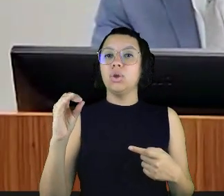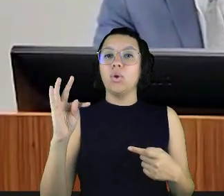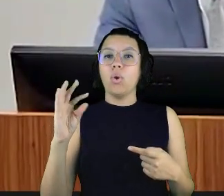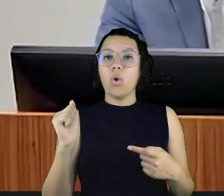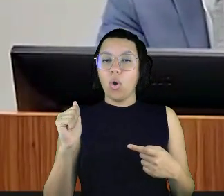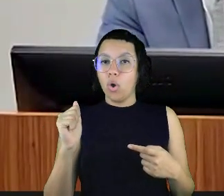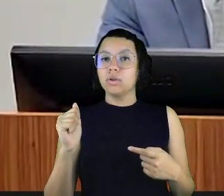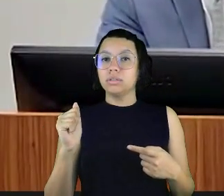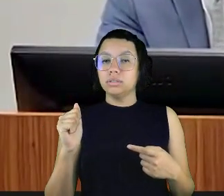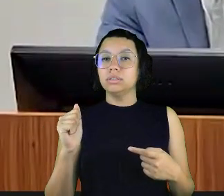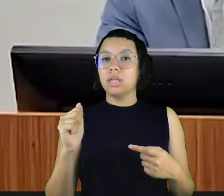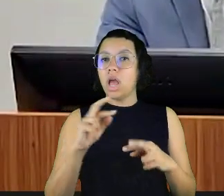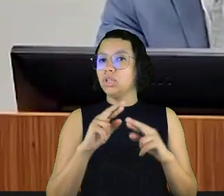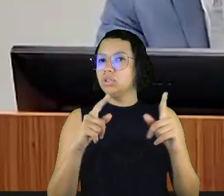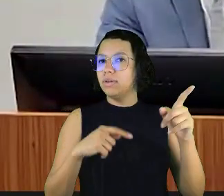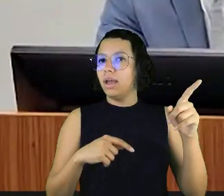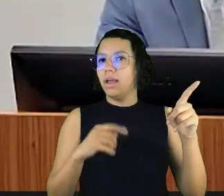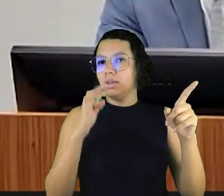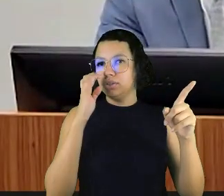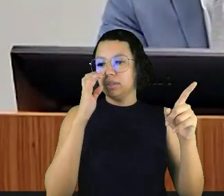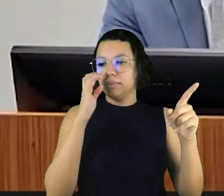a mesma perfumaria.